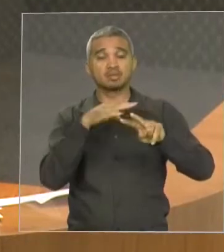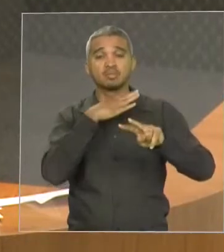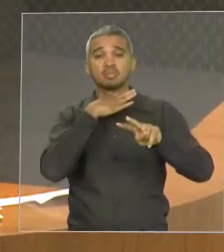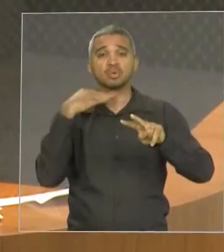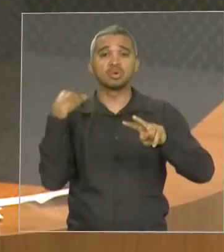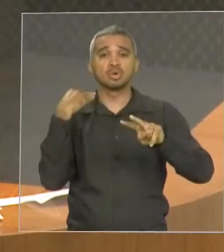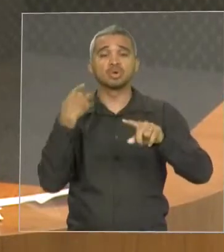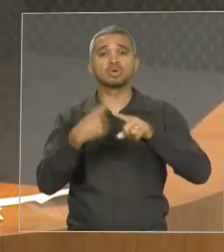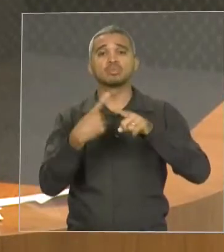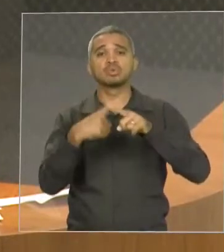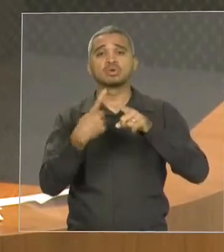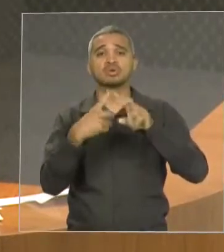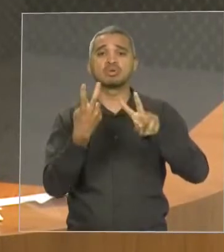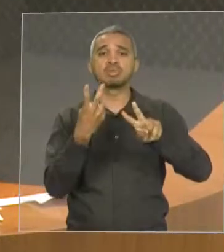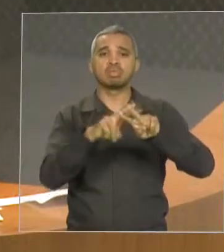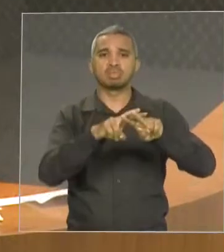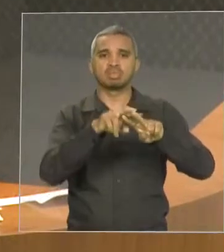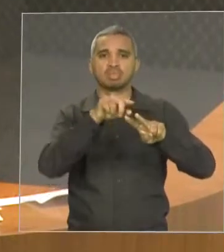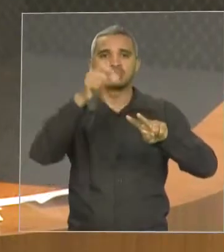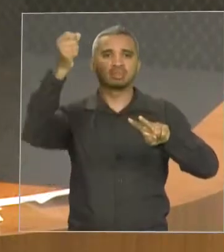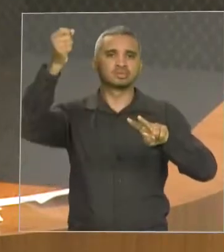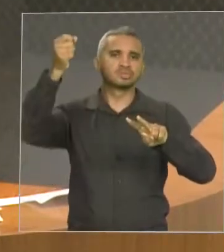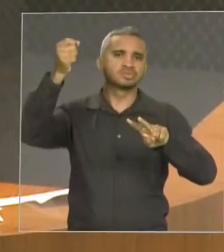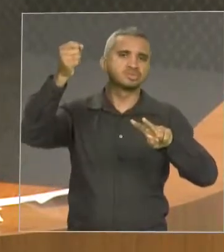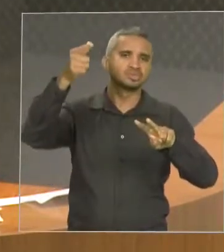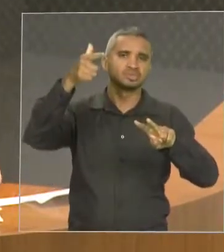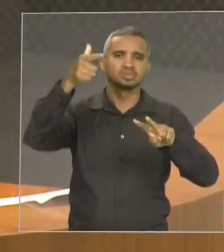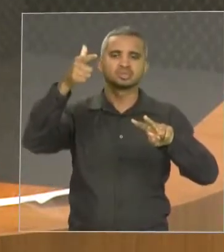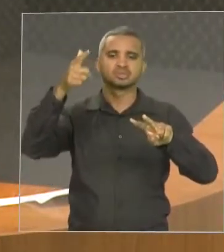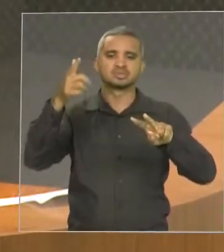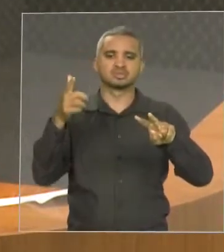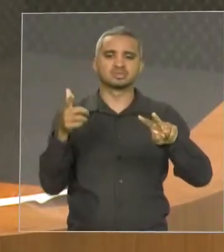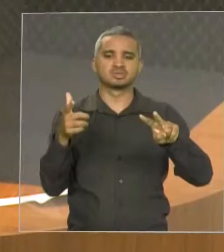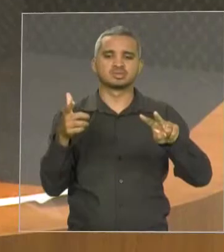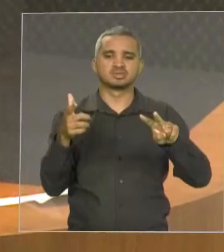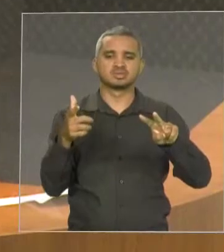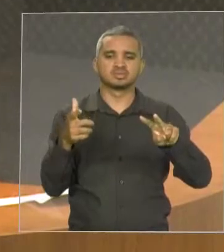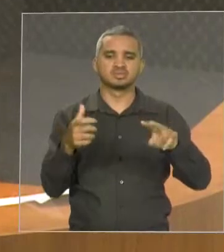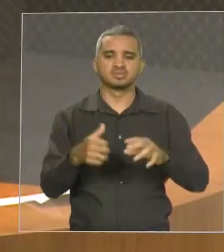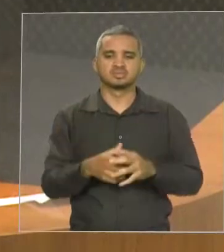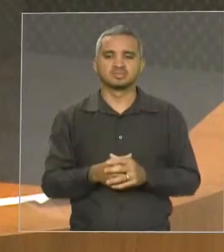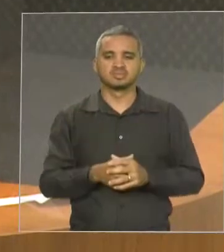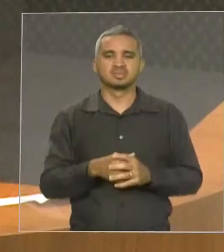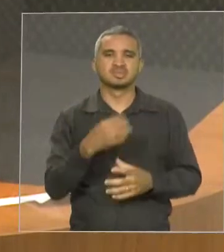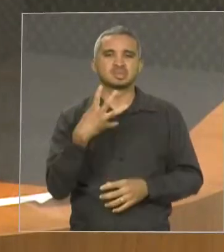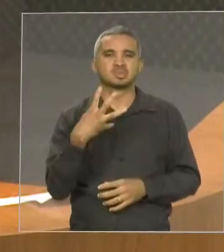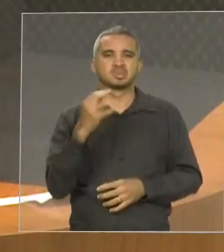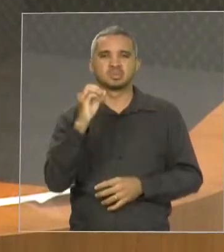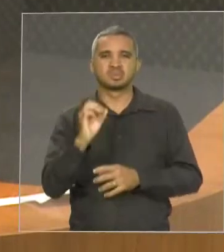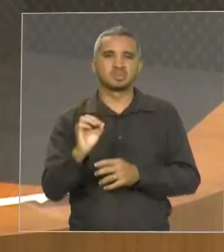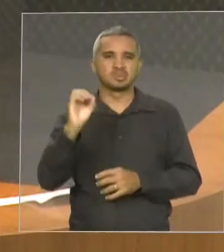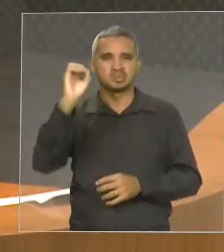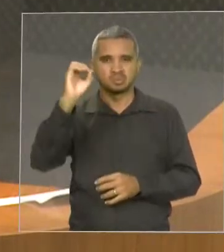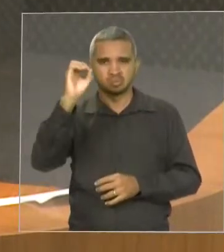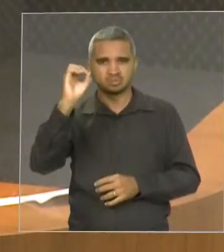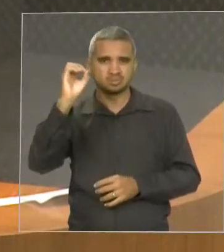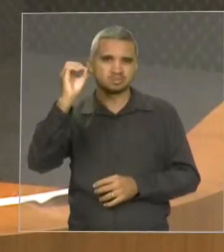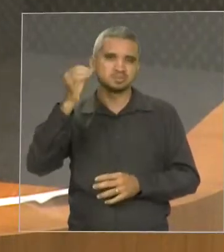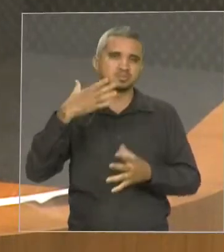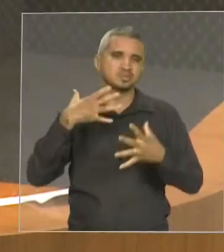cela desumana, pegando um sol de 40 graus, passando